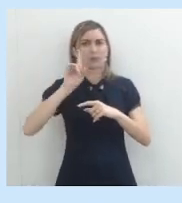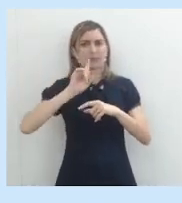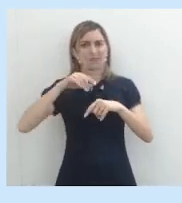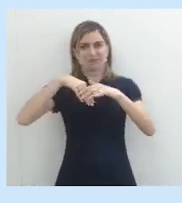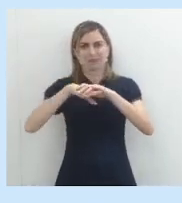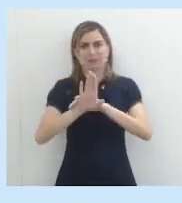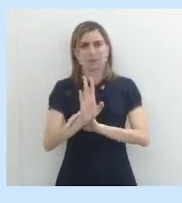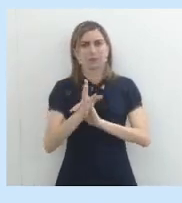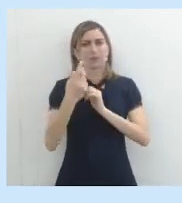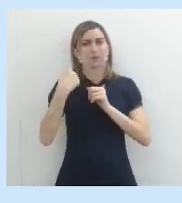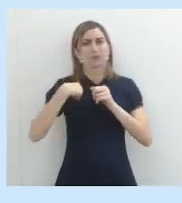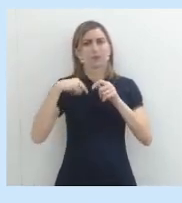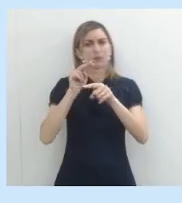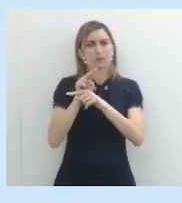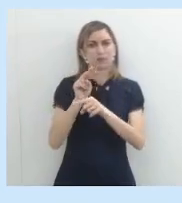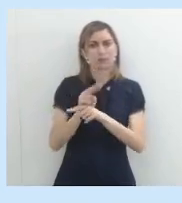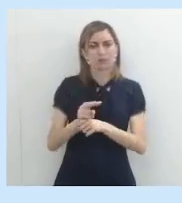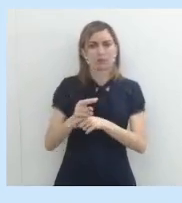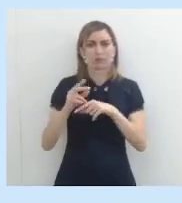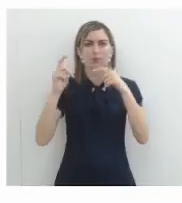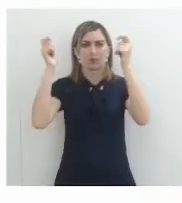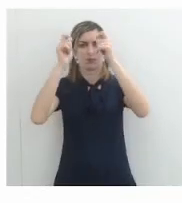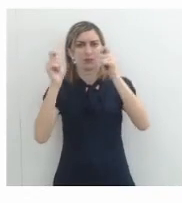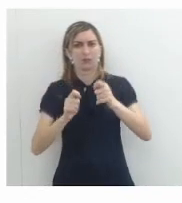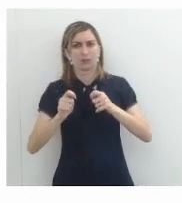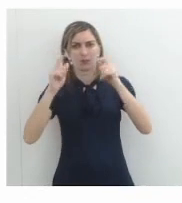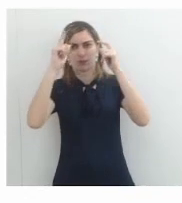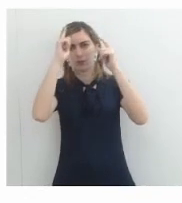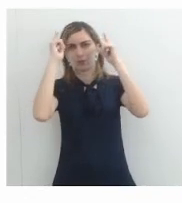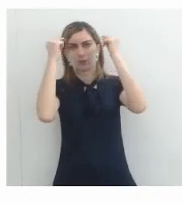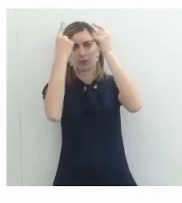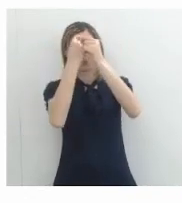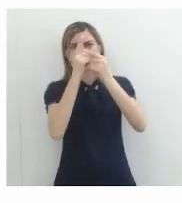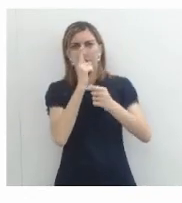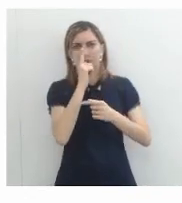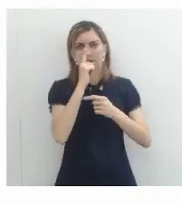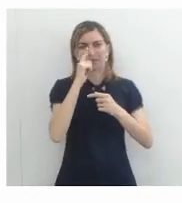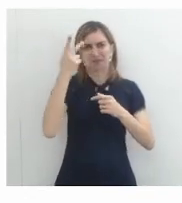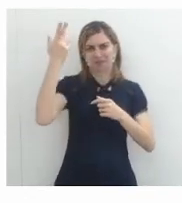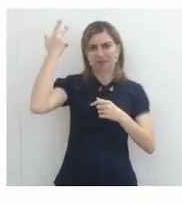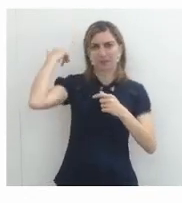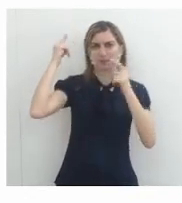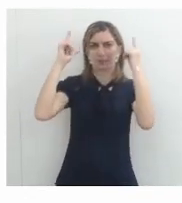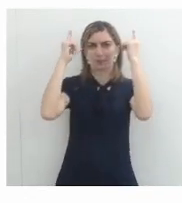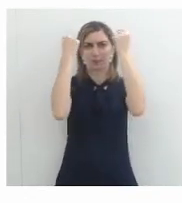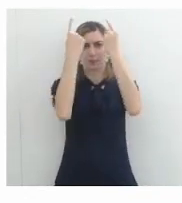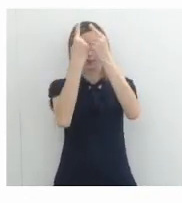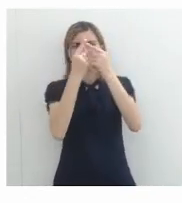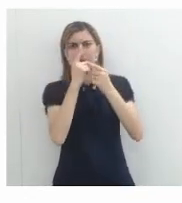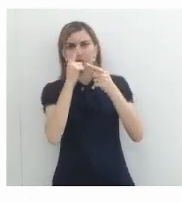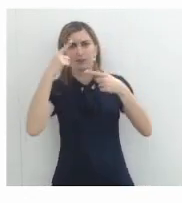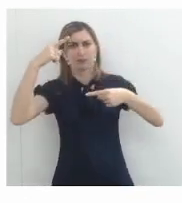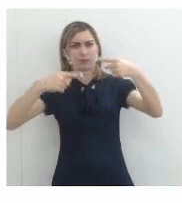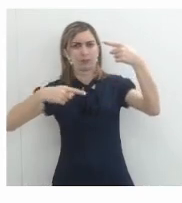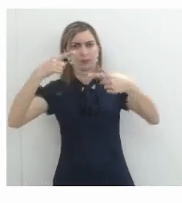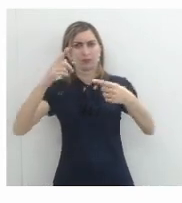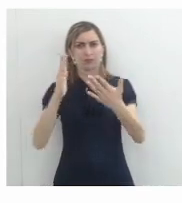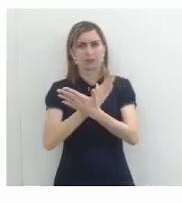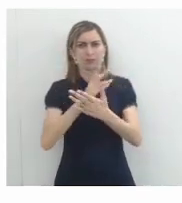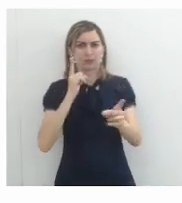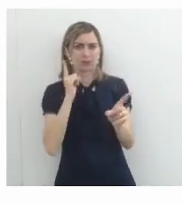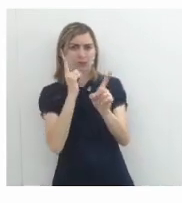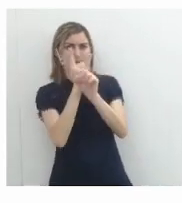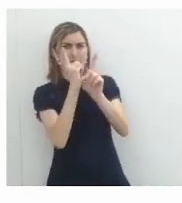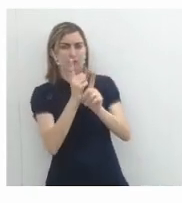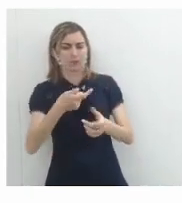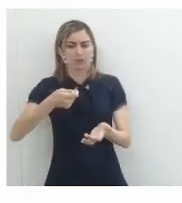guardar essas relíquias da arte grega, né? Aí, recentemente, a Grécia entrou em disputa por alguns achados, né,